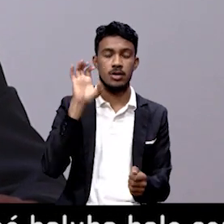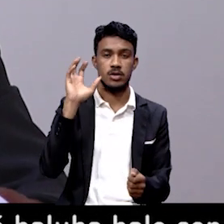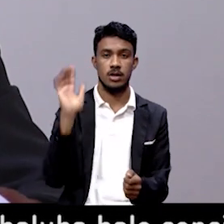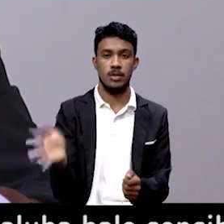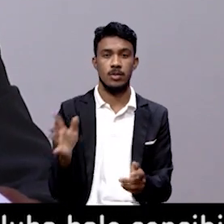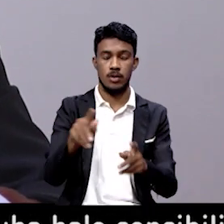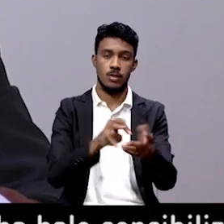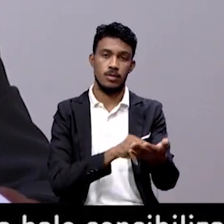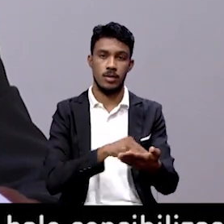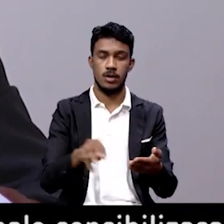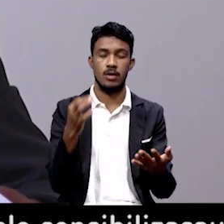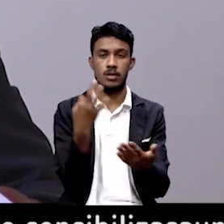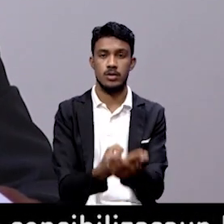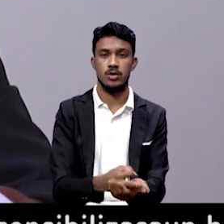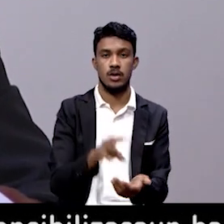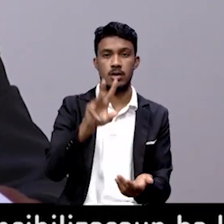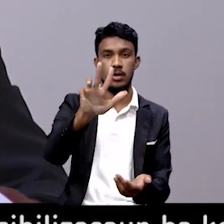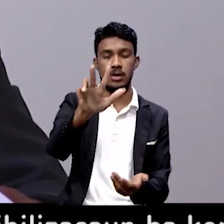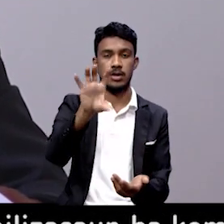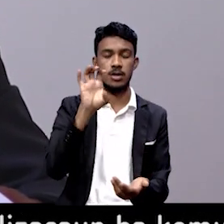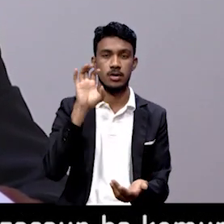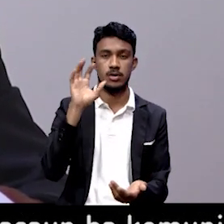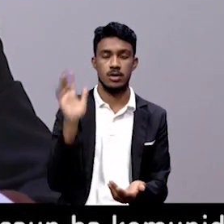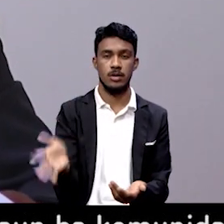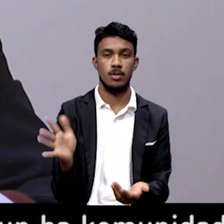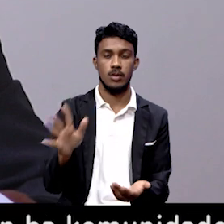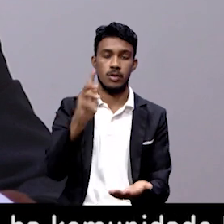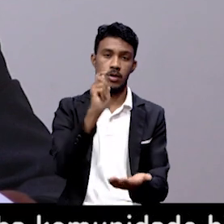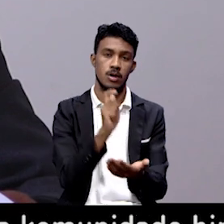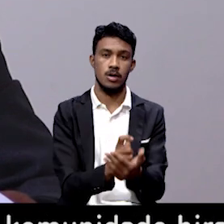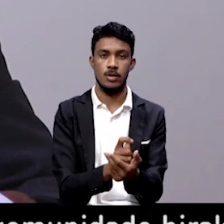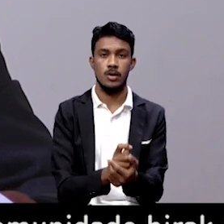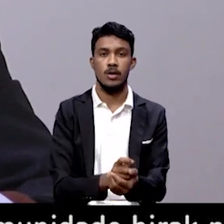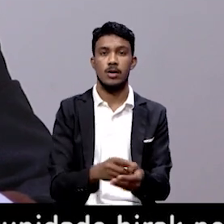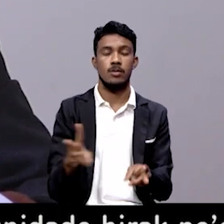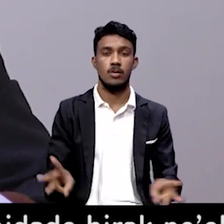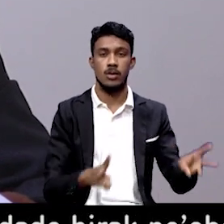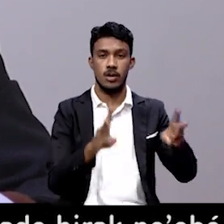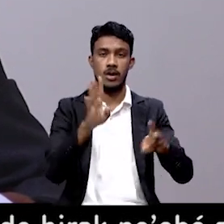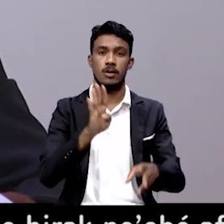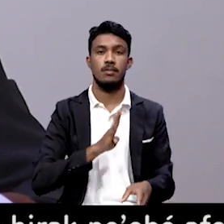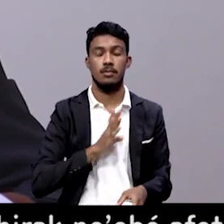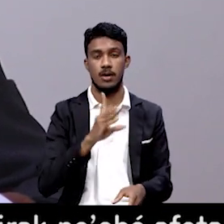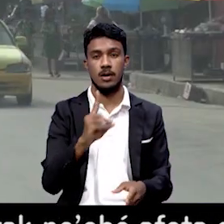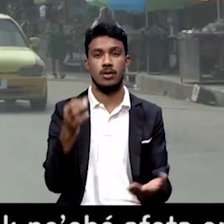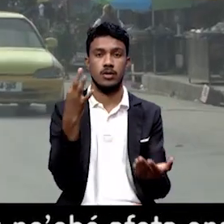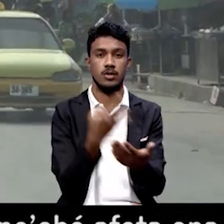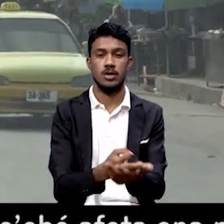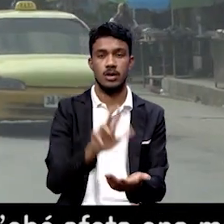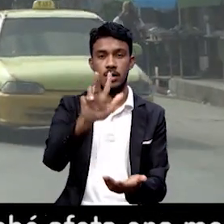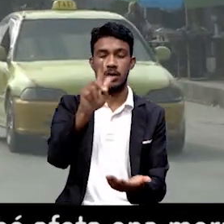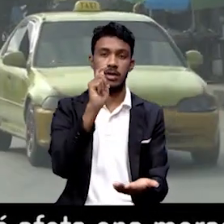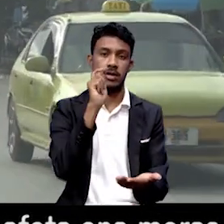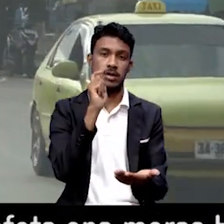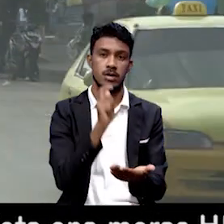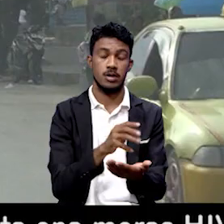River. Emergency mota bidão. Né? Por volta, né? O orçamento por volta de 300 mil. Orçamento